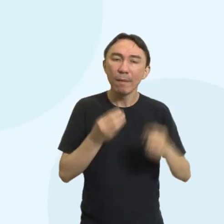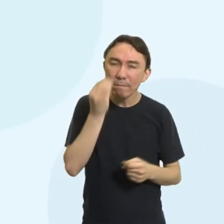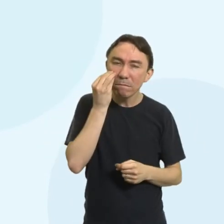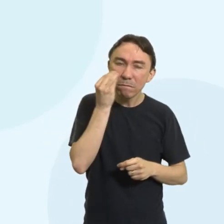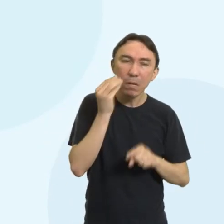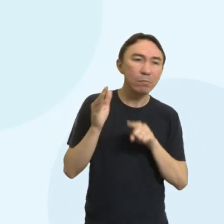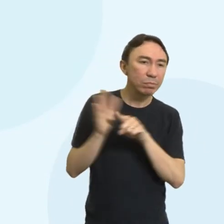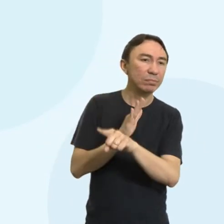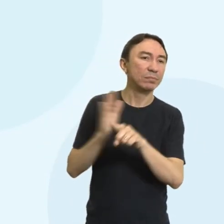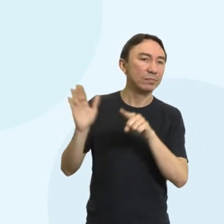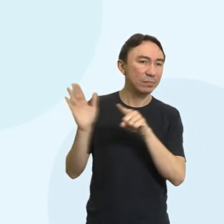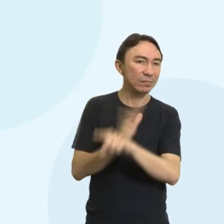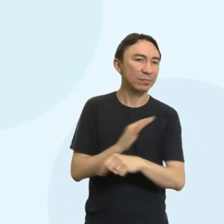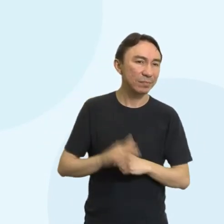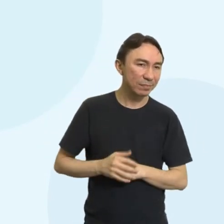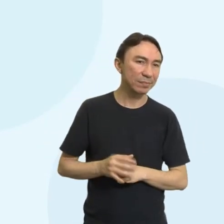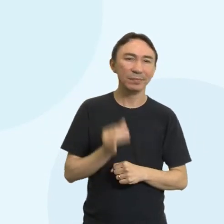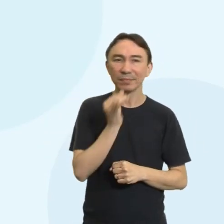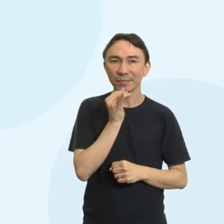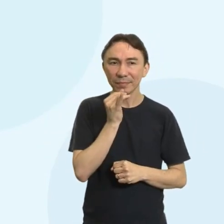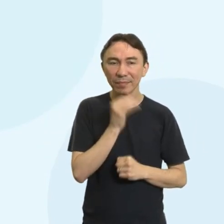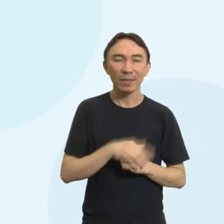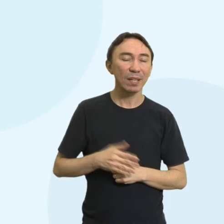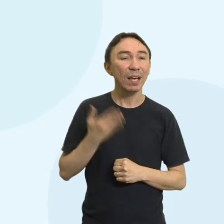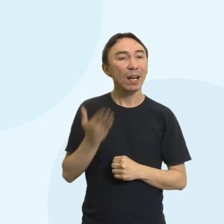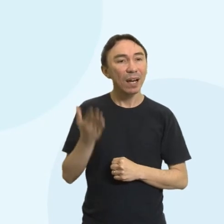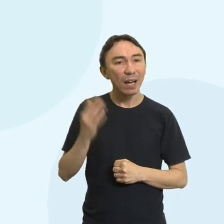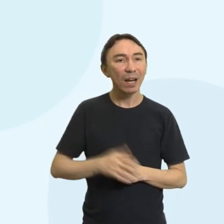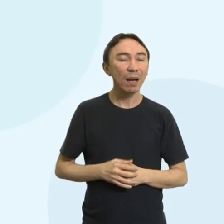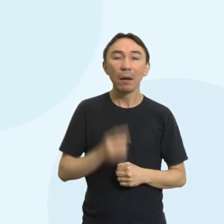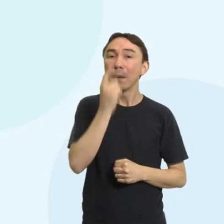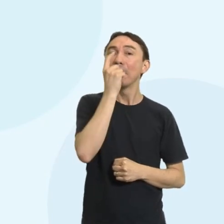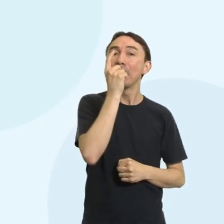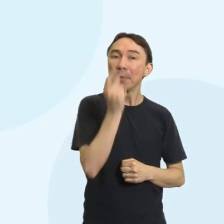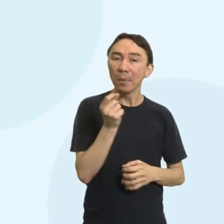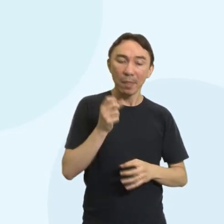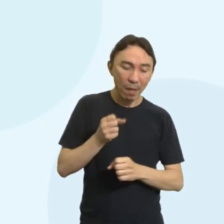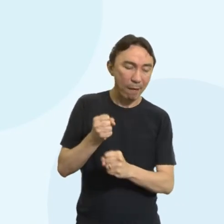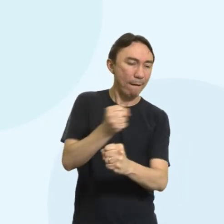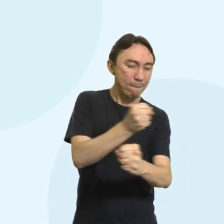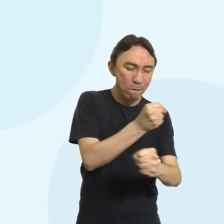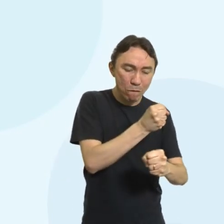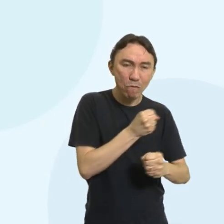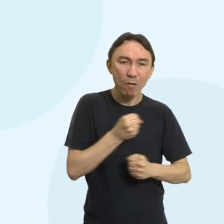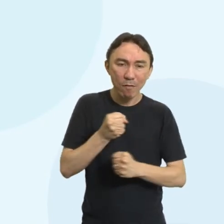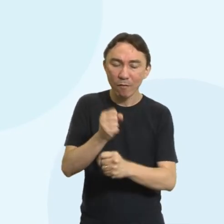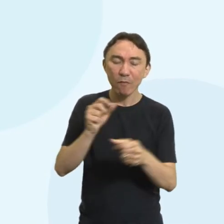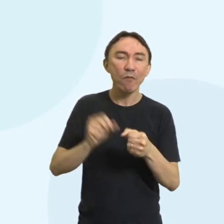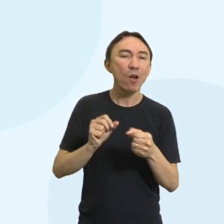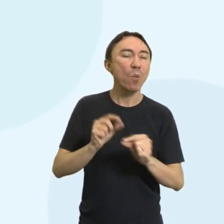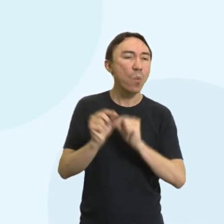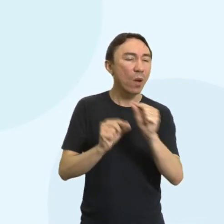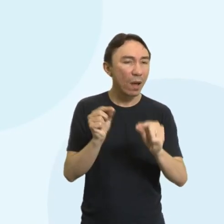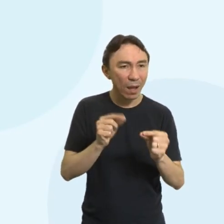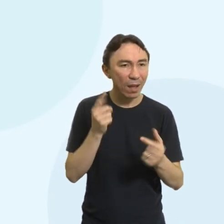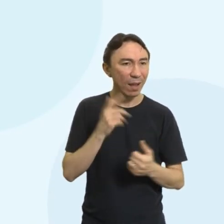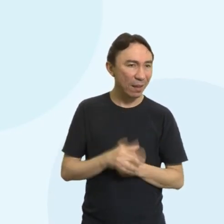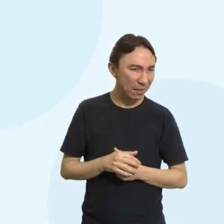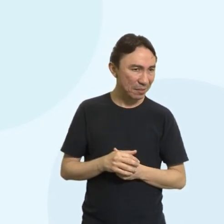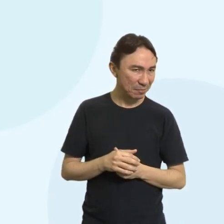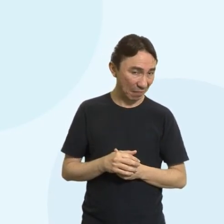texto, o que a bruxa construiu para a filha do aldeão que engoliu uma nuvem,